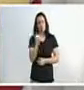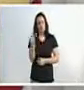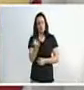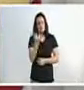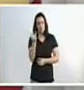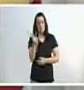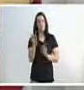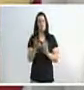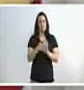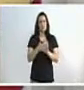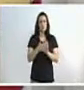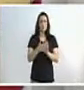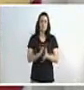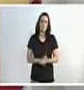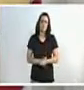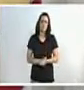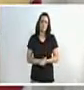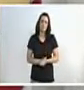essa proposta.